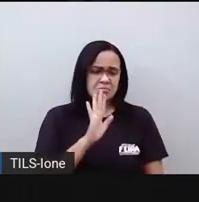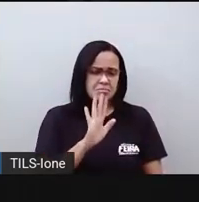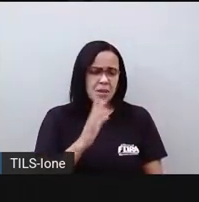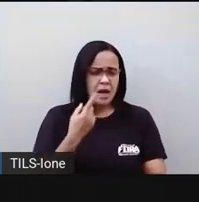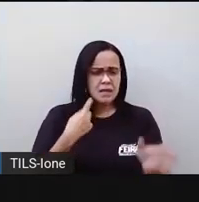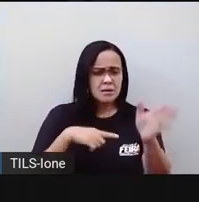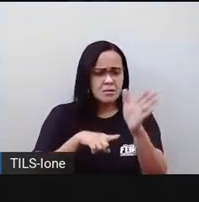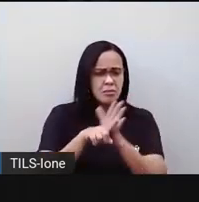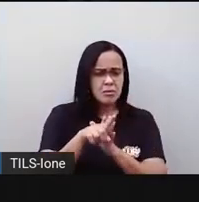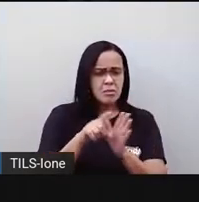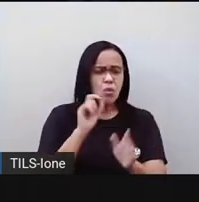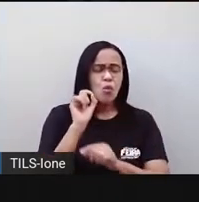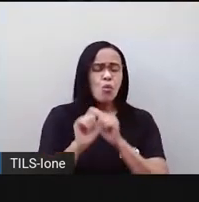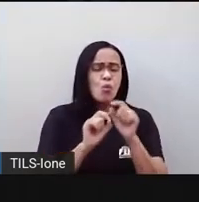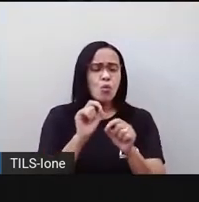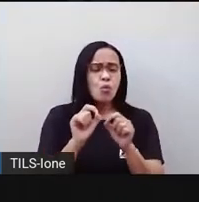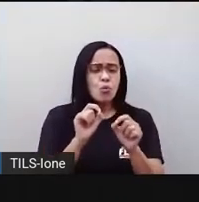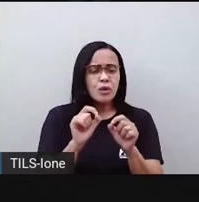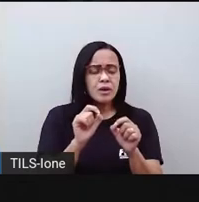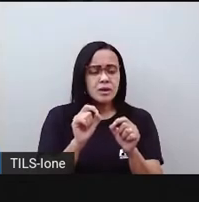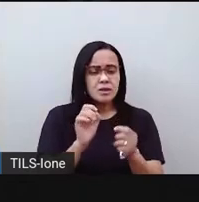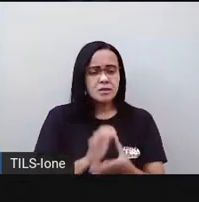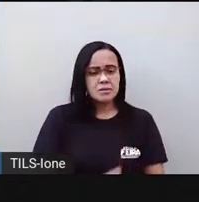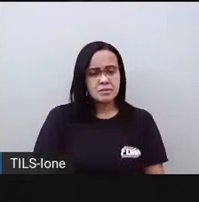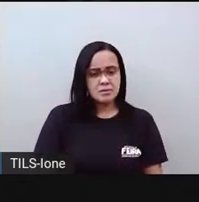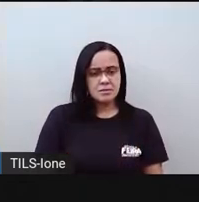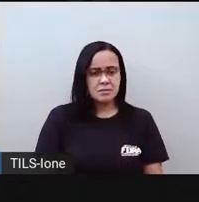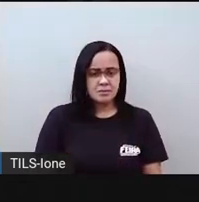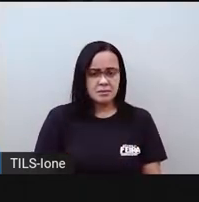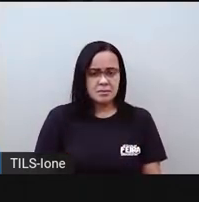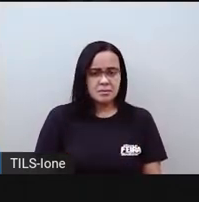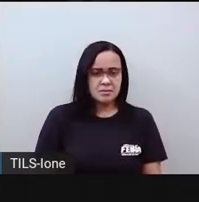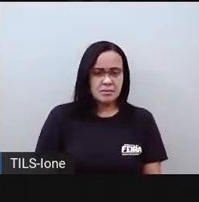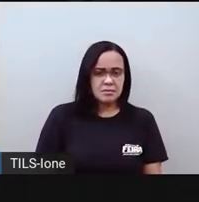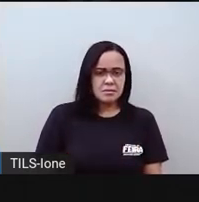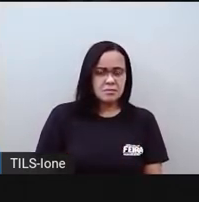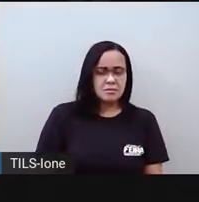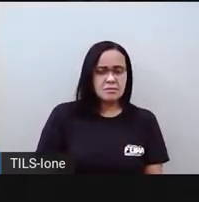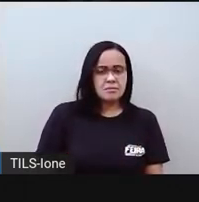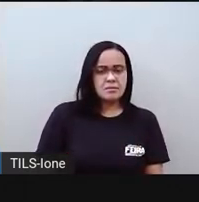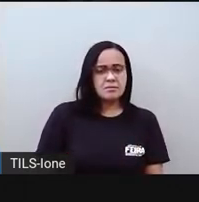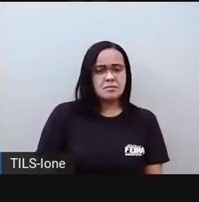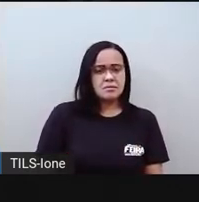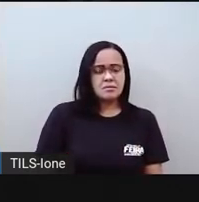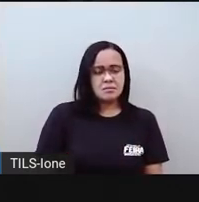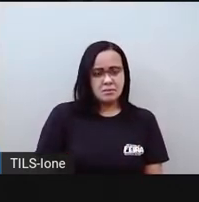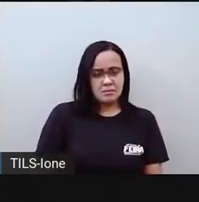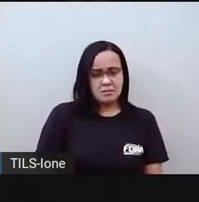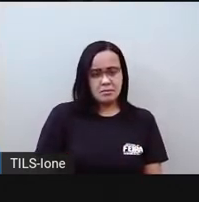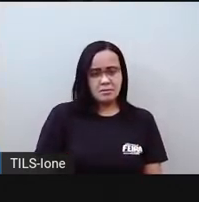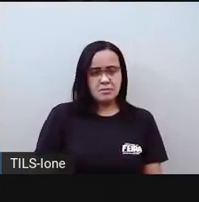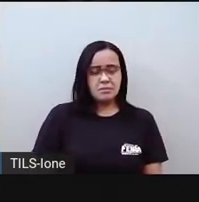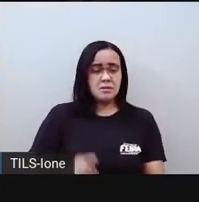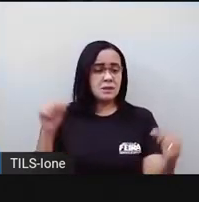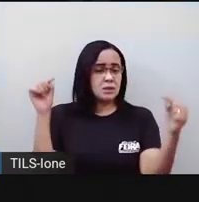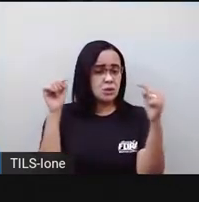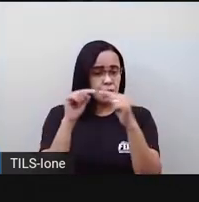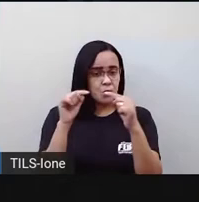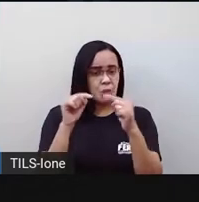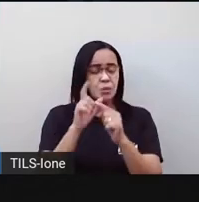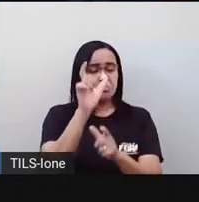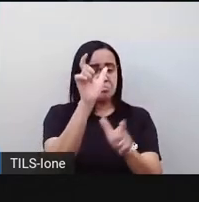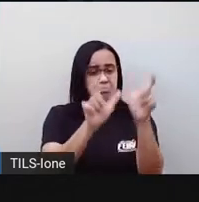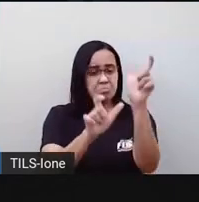aí? Who é o quê? Está relacionado à pessoa. Então,